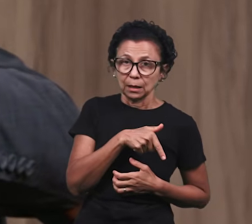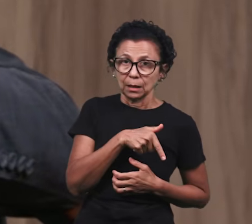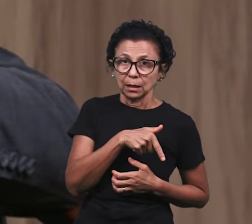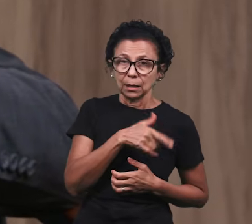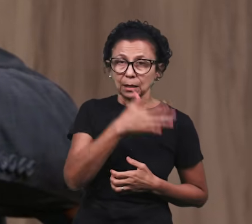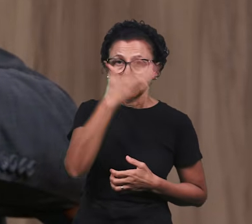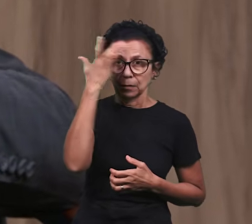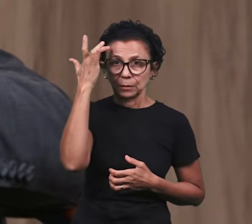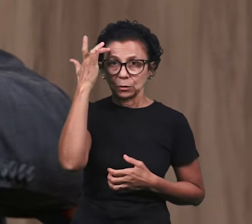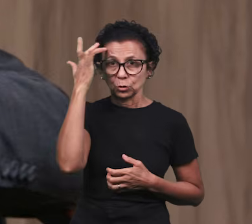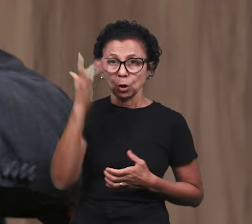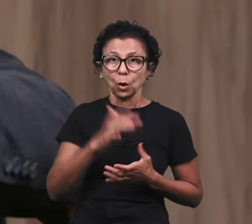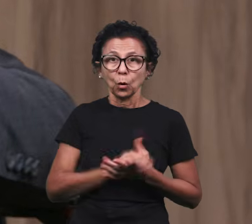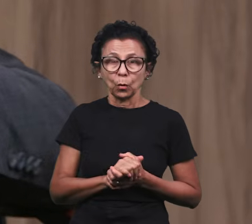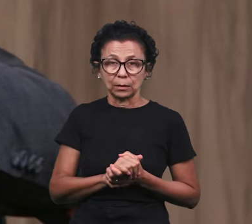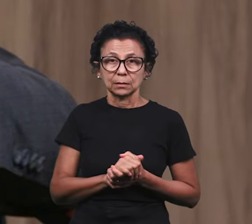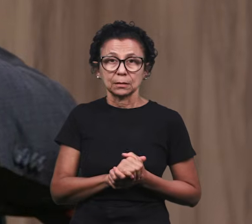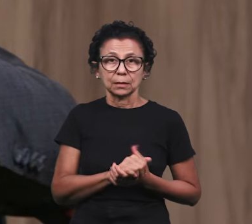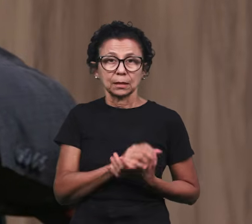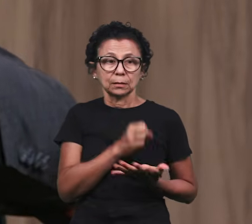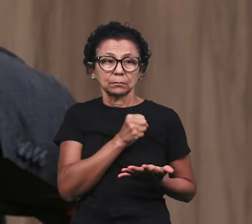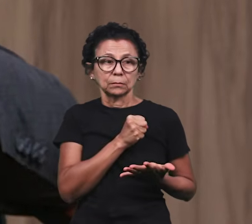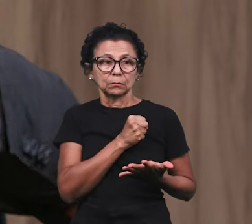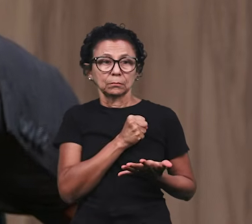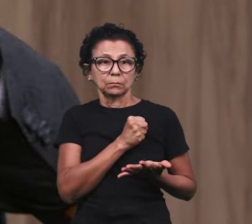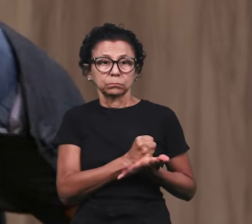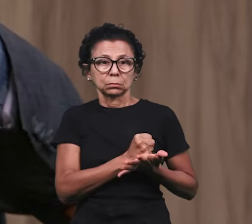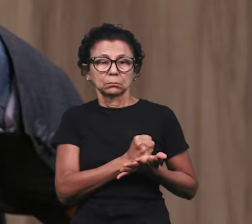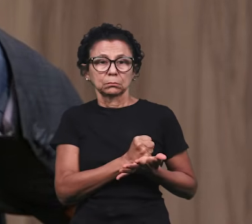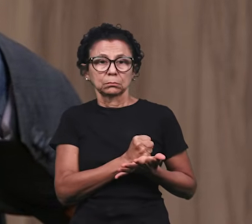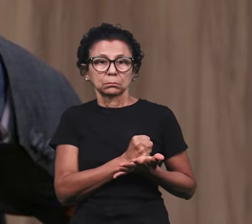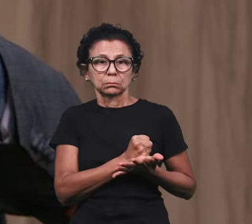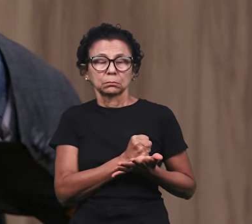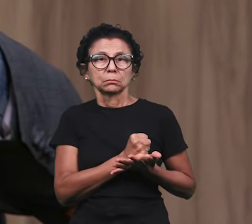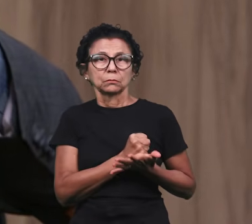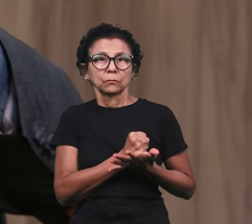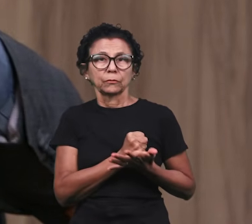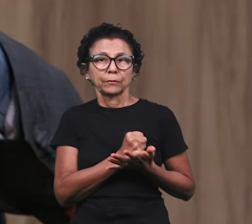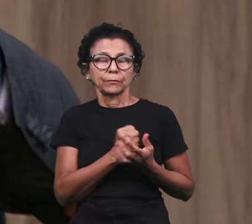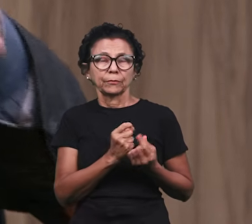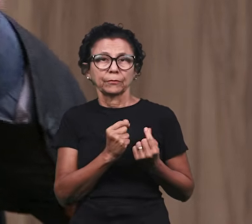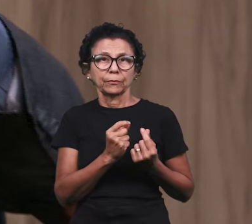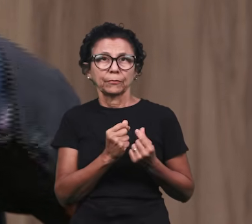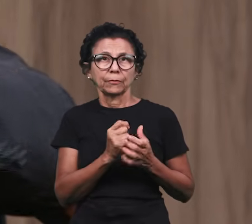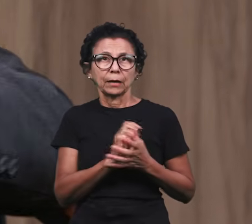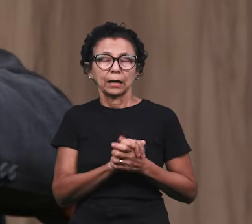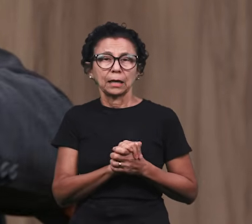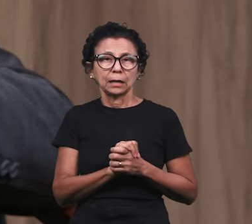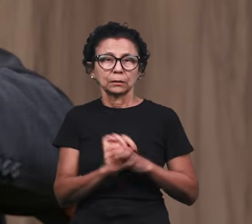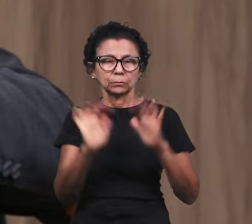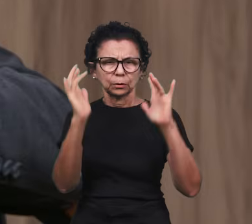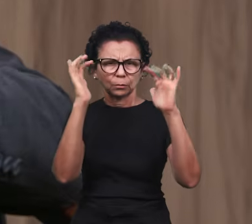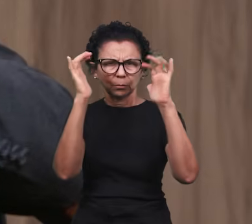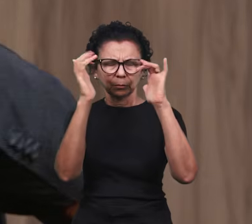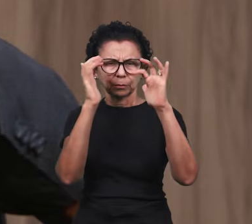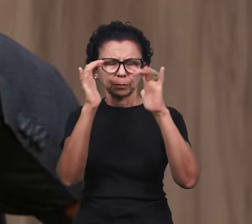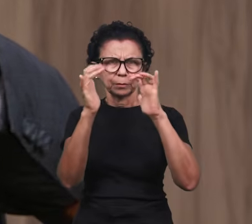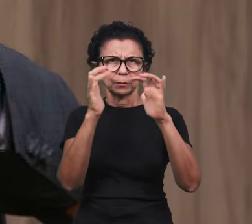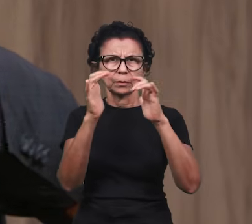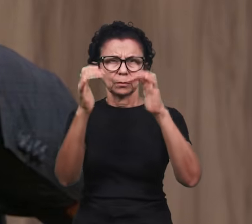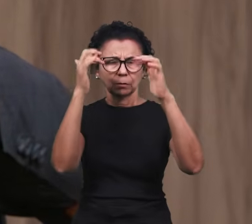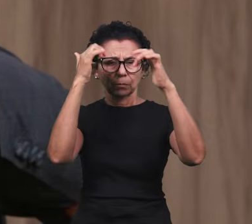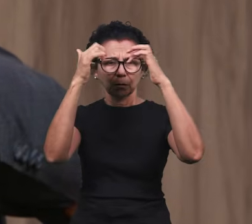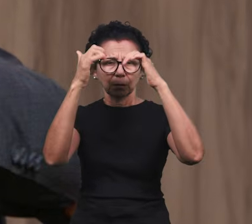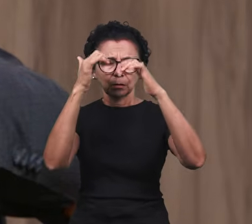seja, sem as funções vitais, ele vai queimando, né, parte do sistema nervoso. Ou seja, ele